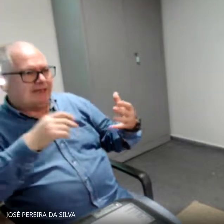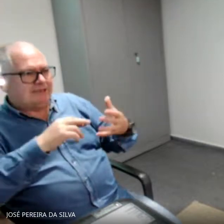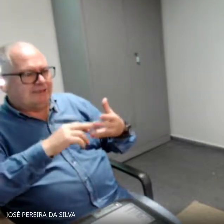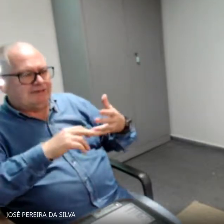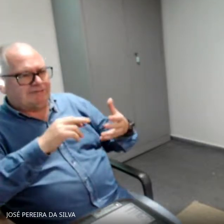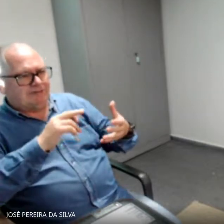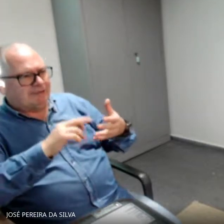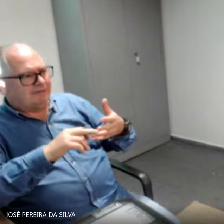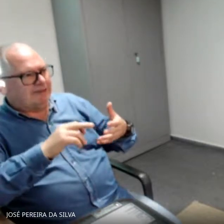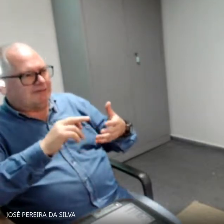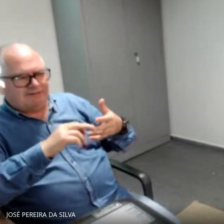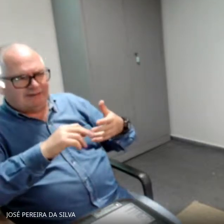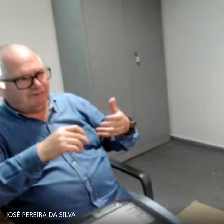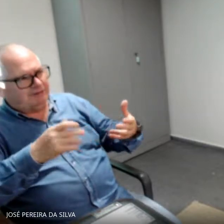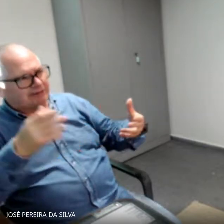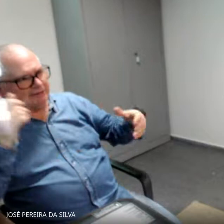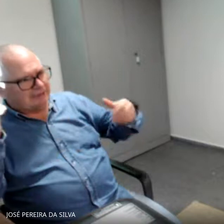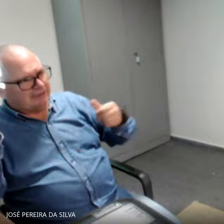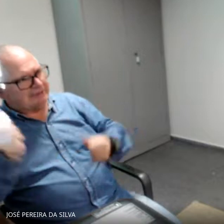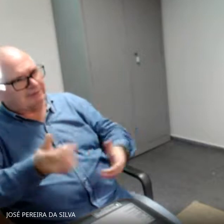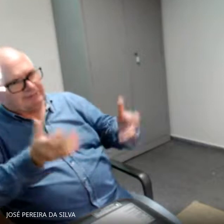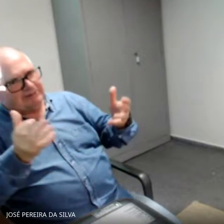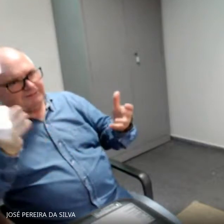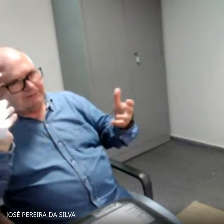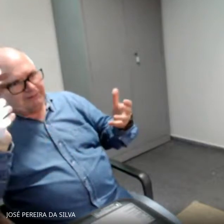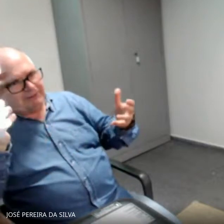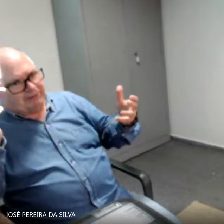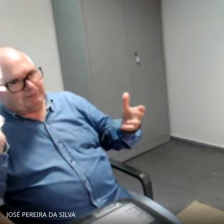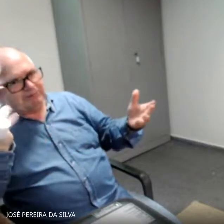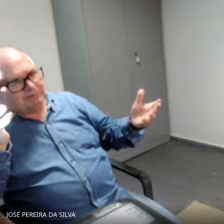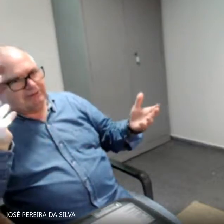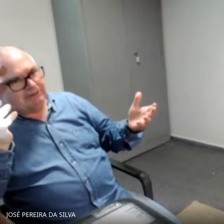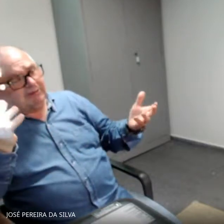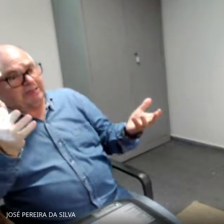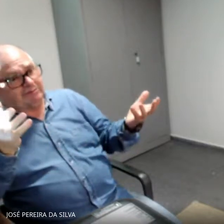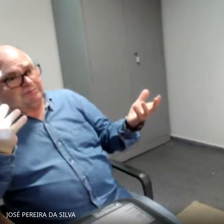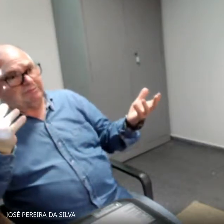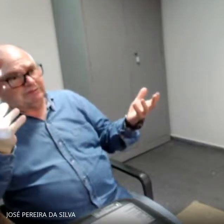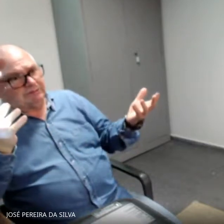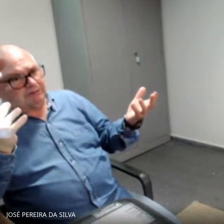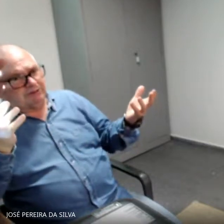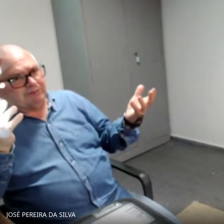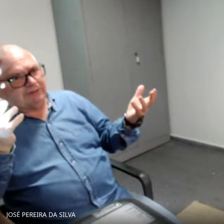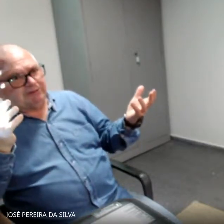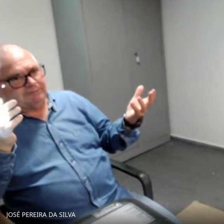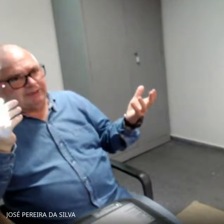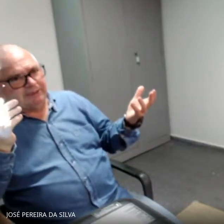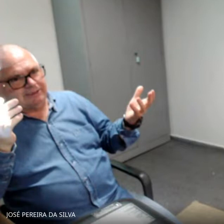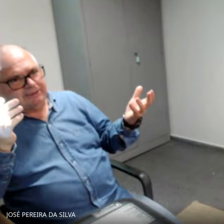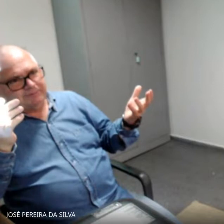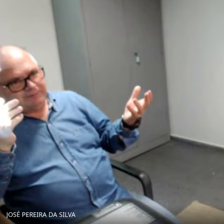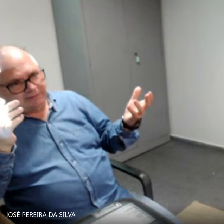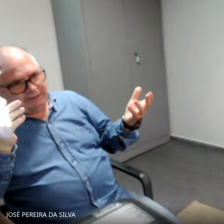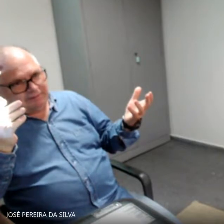muito negativa, muito pensamento, você vai influenciando, você tem que fazer com que a pessoa mude, né? Eu acho que nós, como agregador